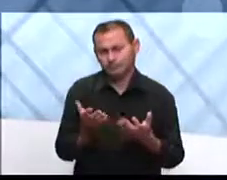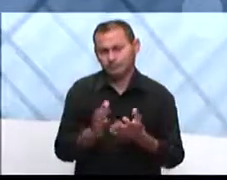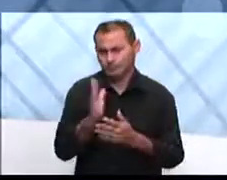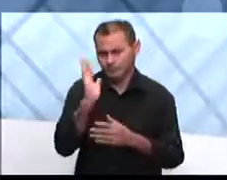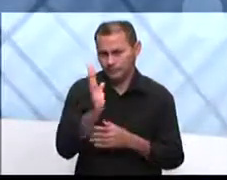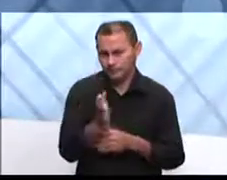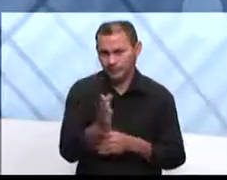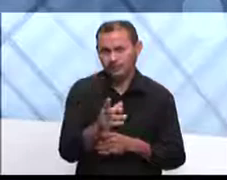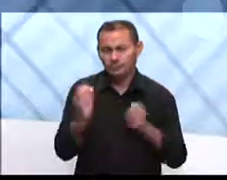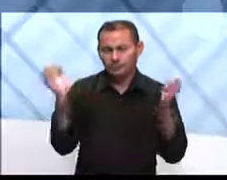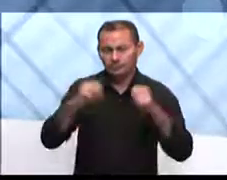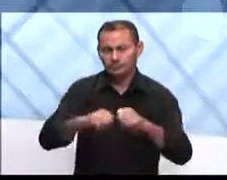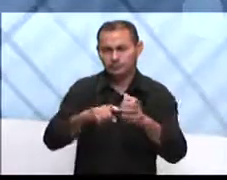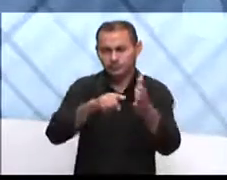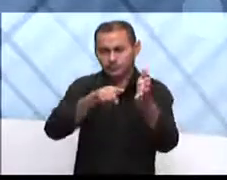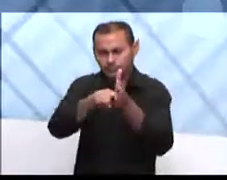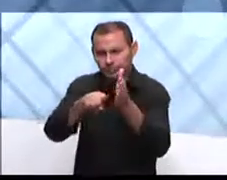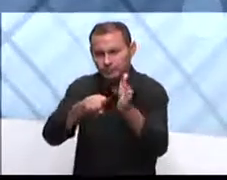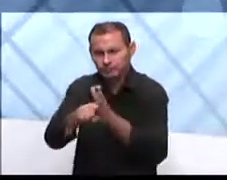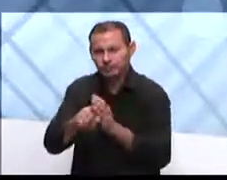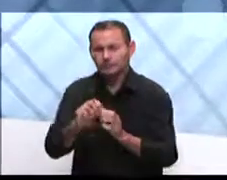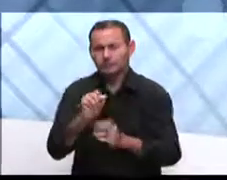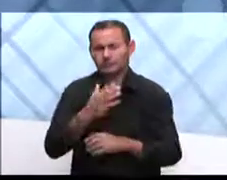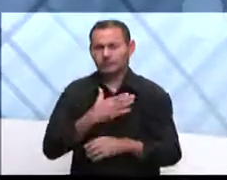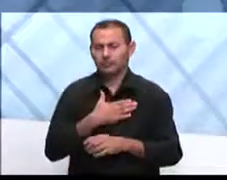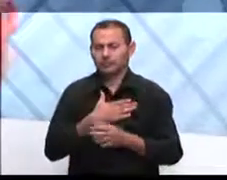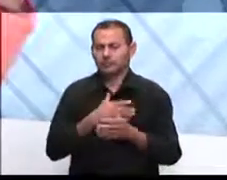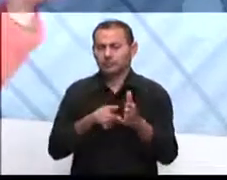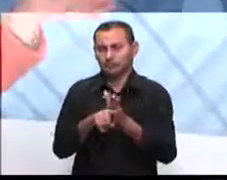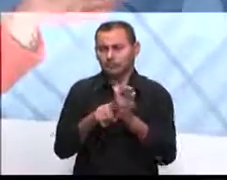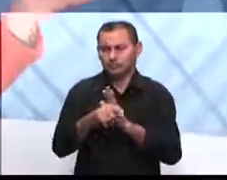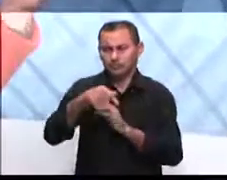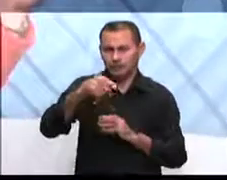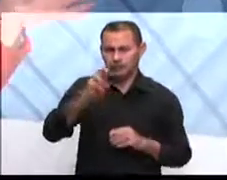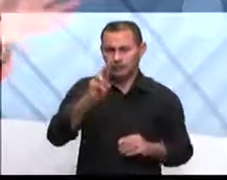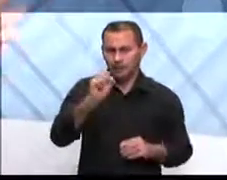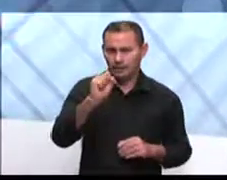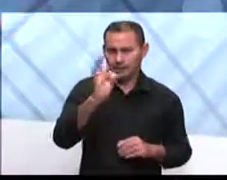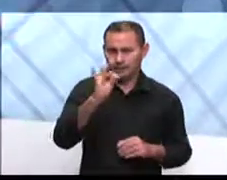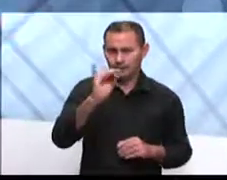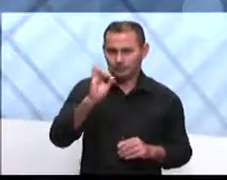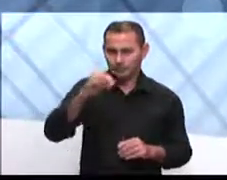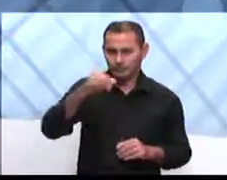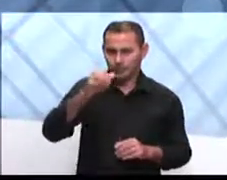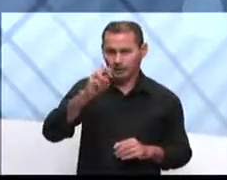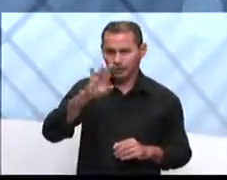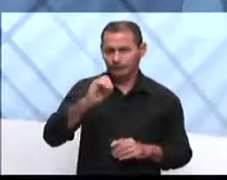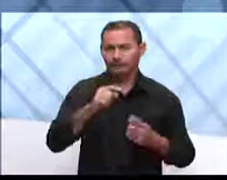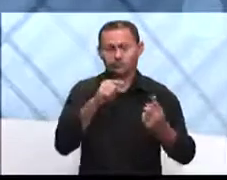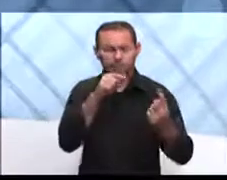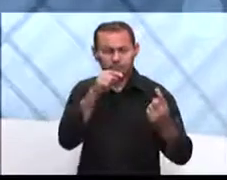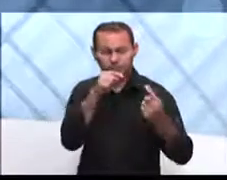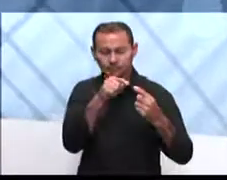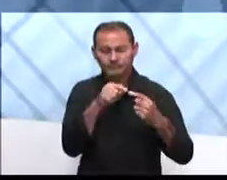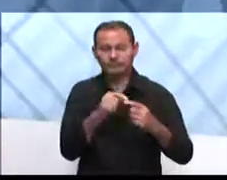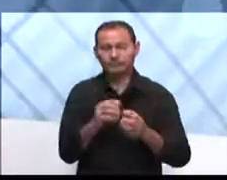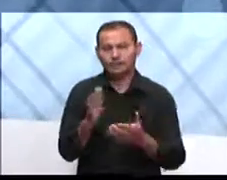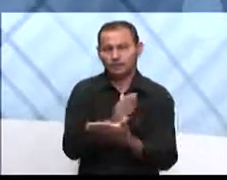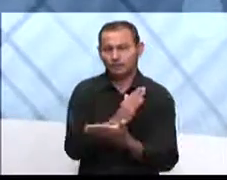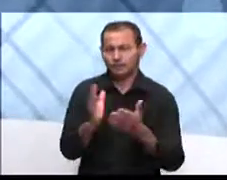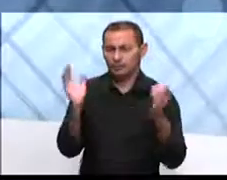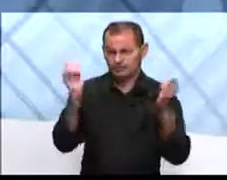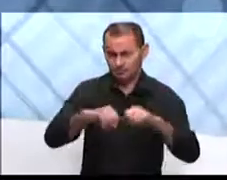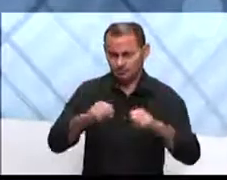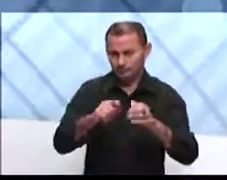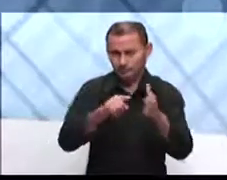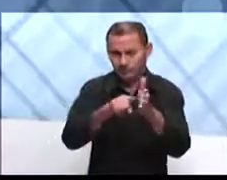já as possíveis perguntas para o meu questionário. Então, essa parte corresponde aí a algumas